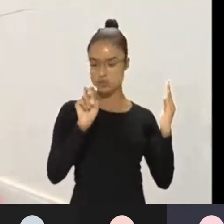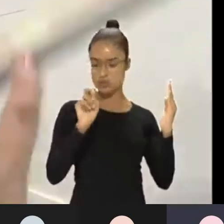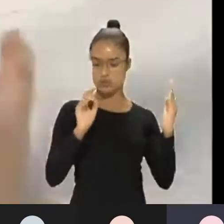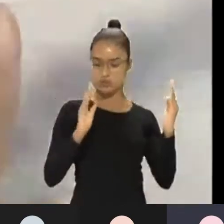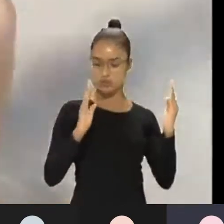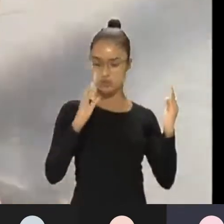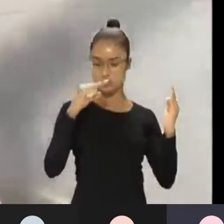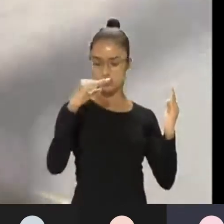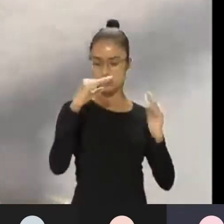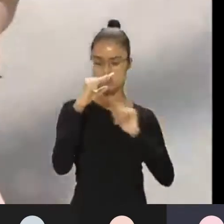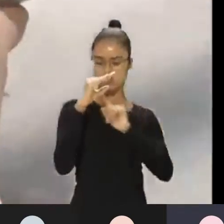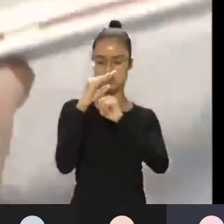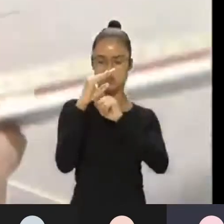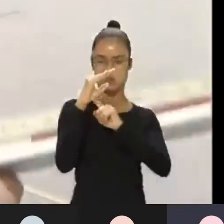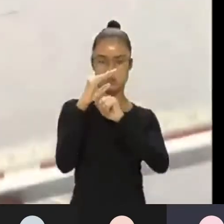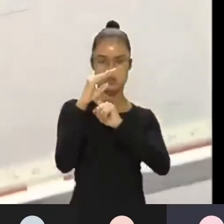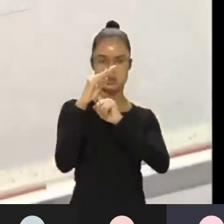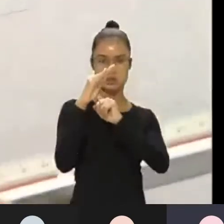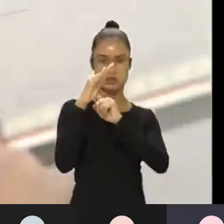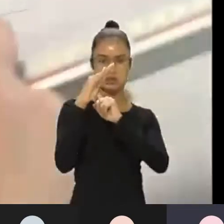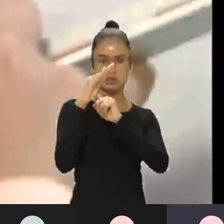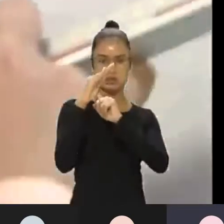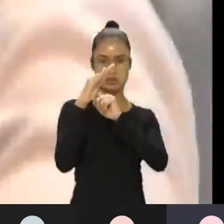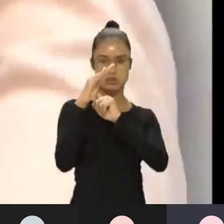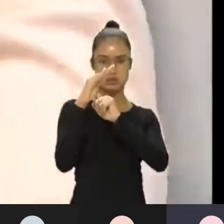no eixo vertical,